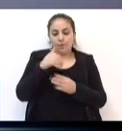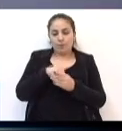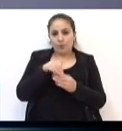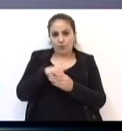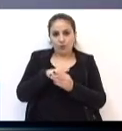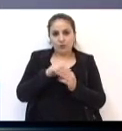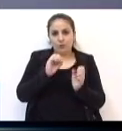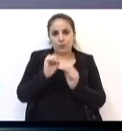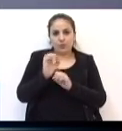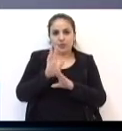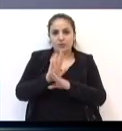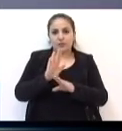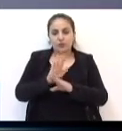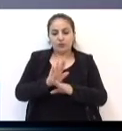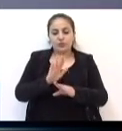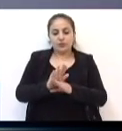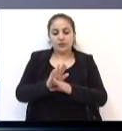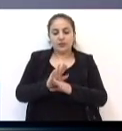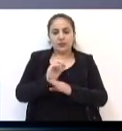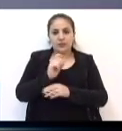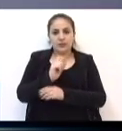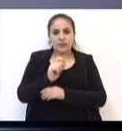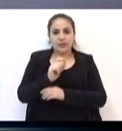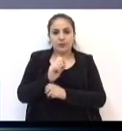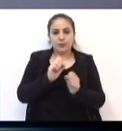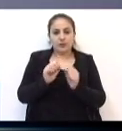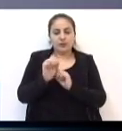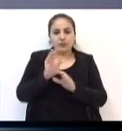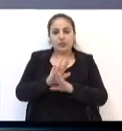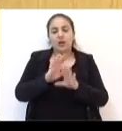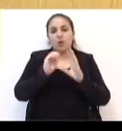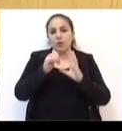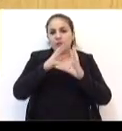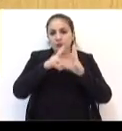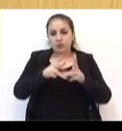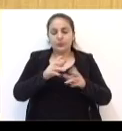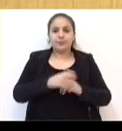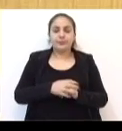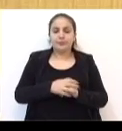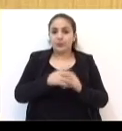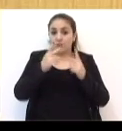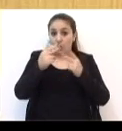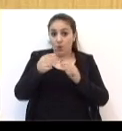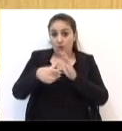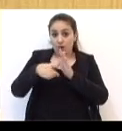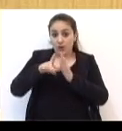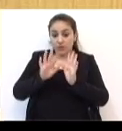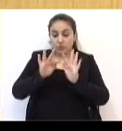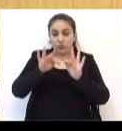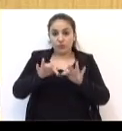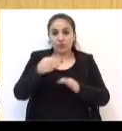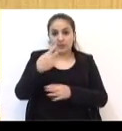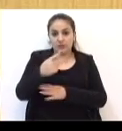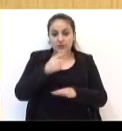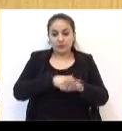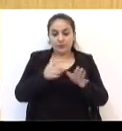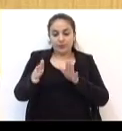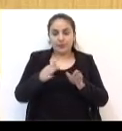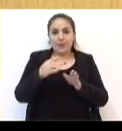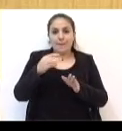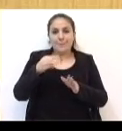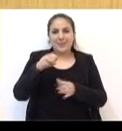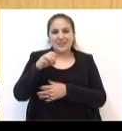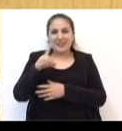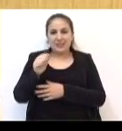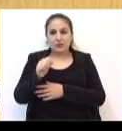voto ajudasse para que contemplasse a maioria. Mesmo antes do fim deste mandato, o